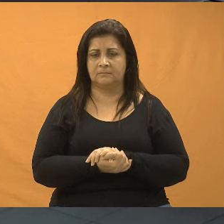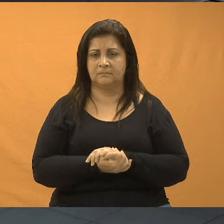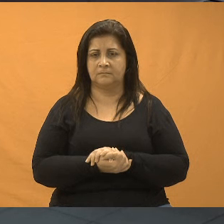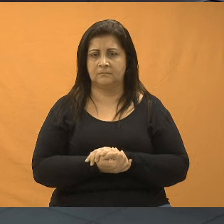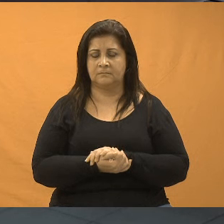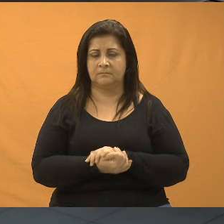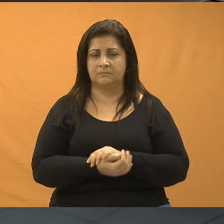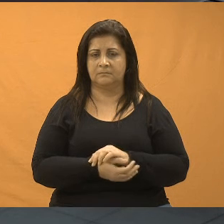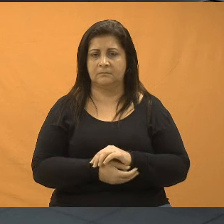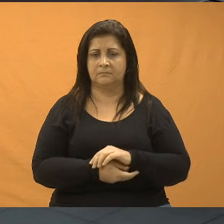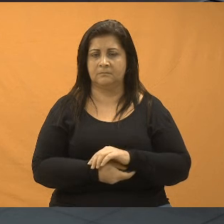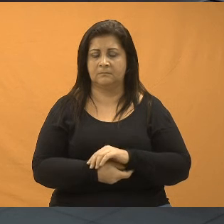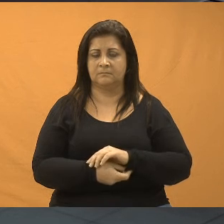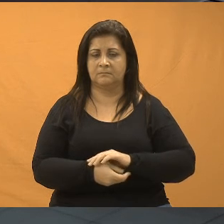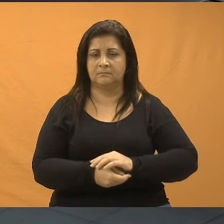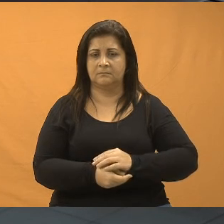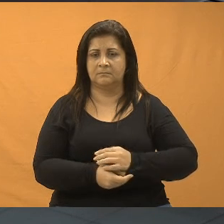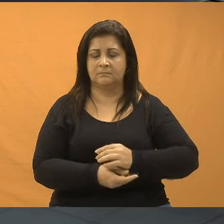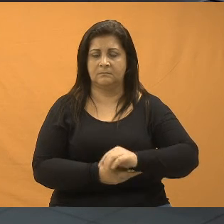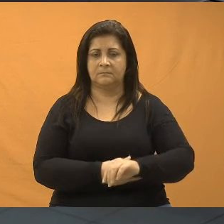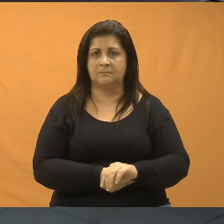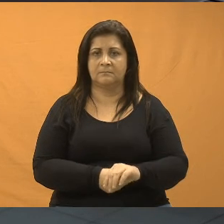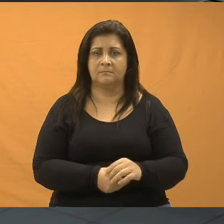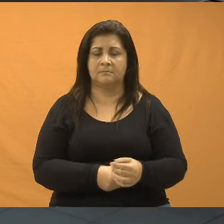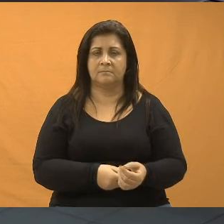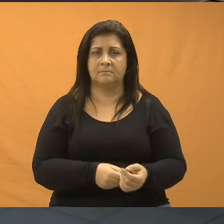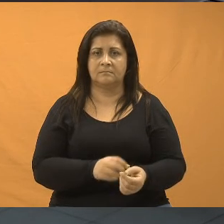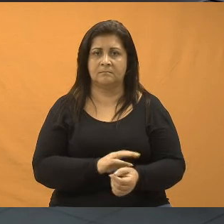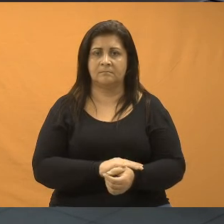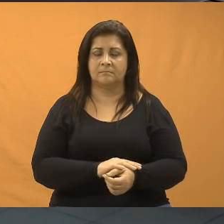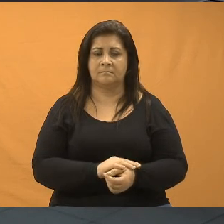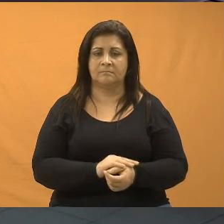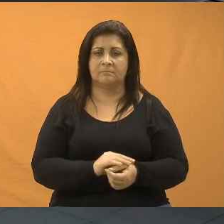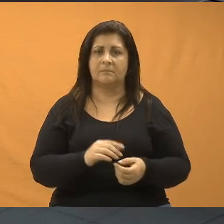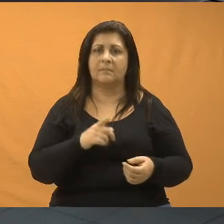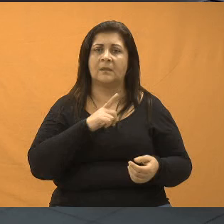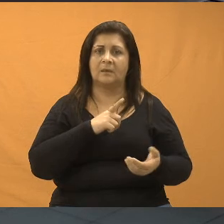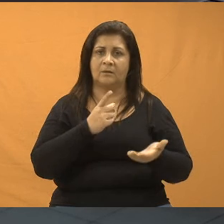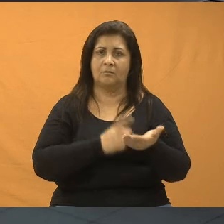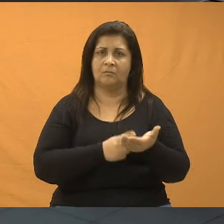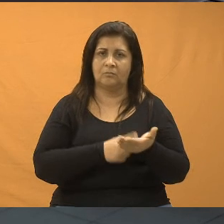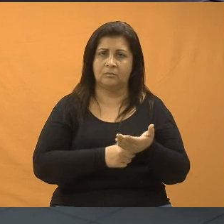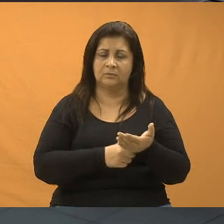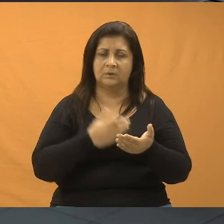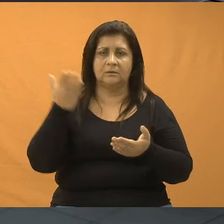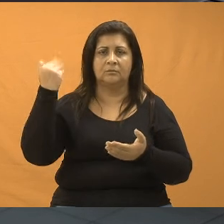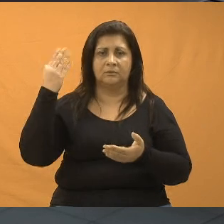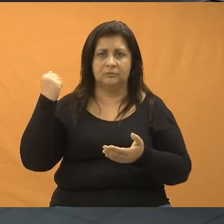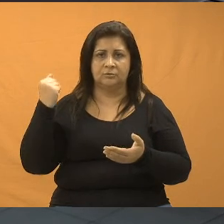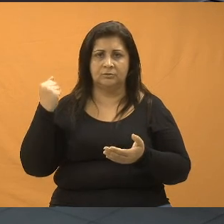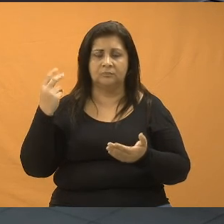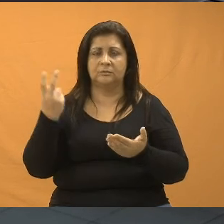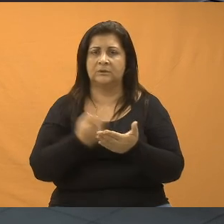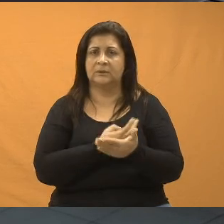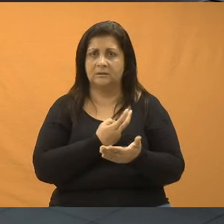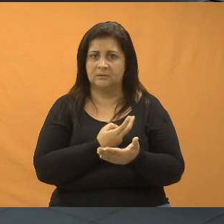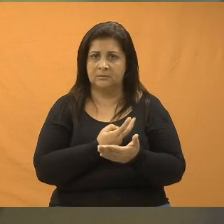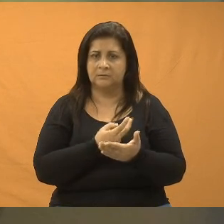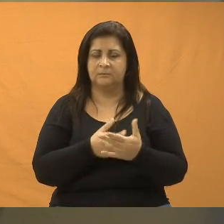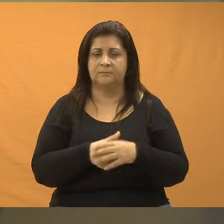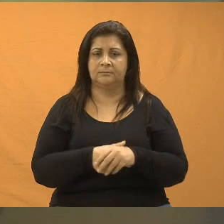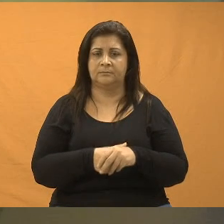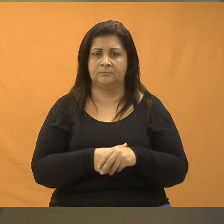estou dizendo que tem ou não tem. A gente sabe que o contrato da Unifarma com a Santa Casa era um contrato